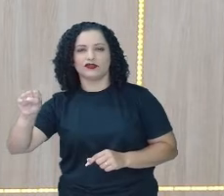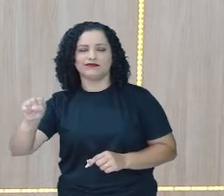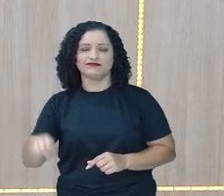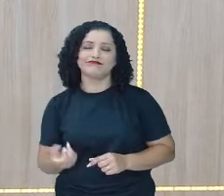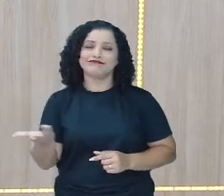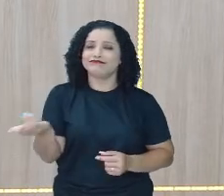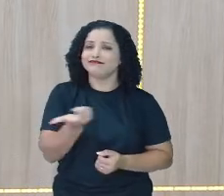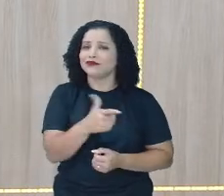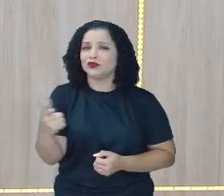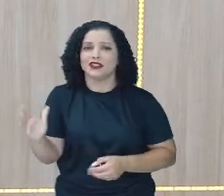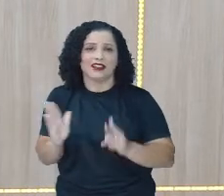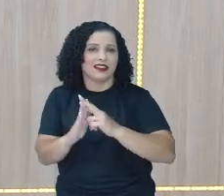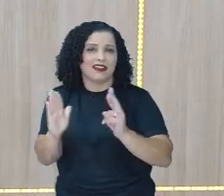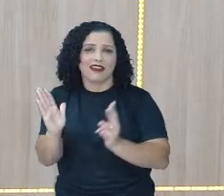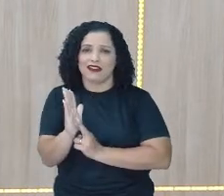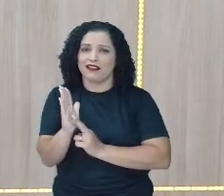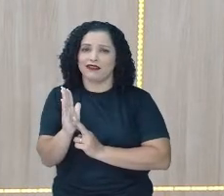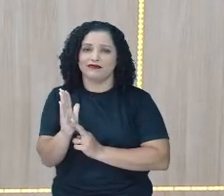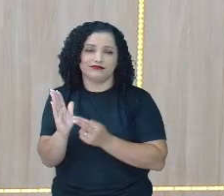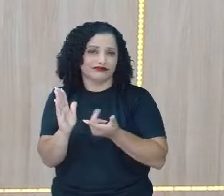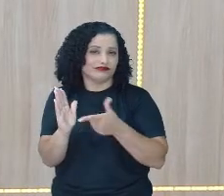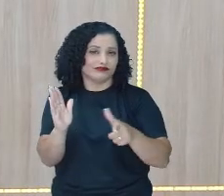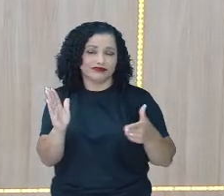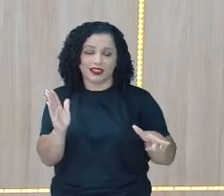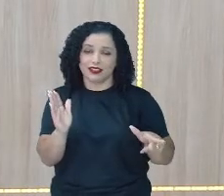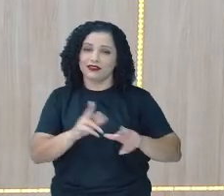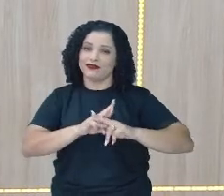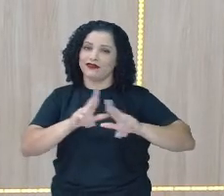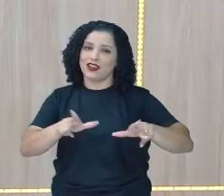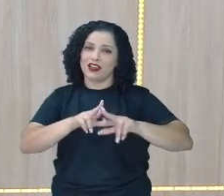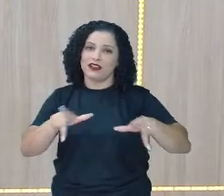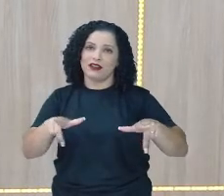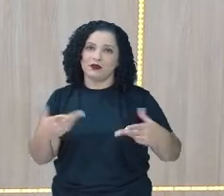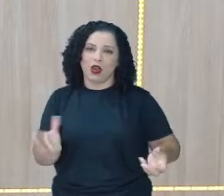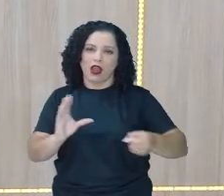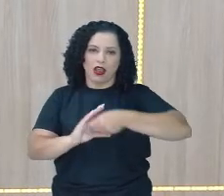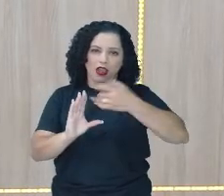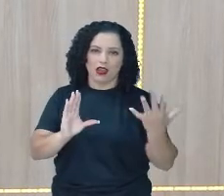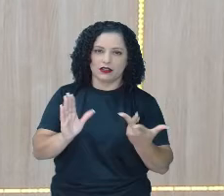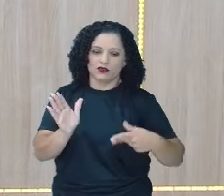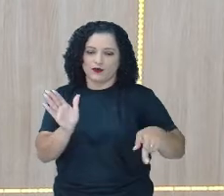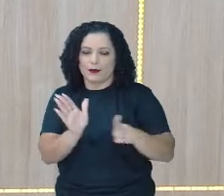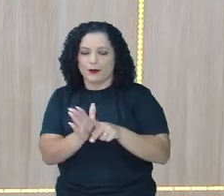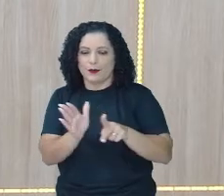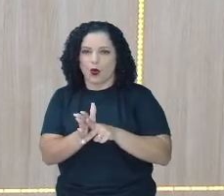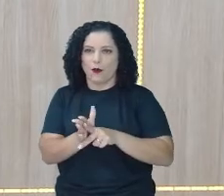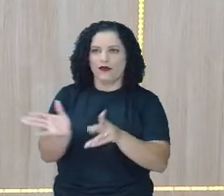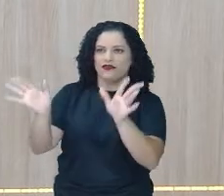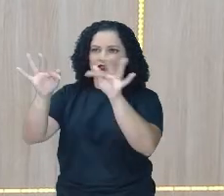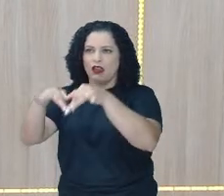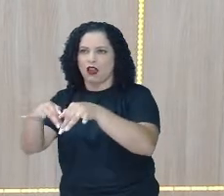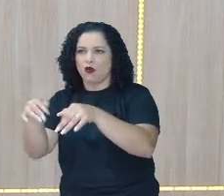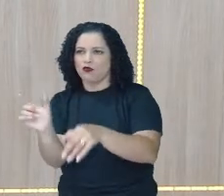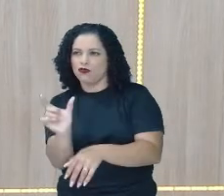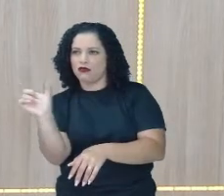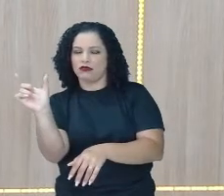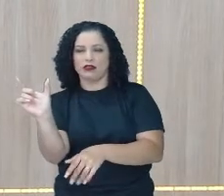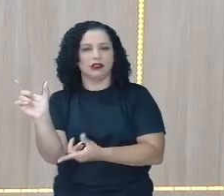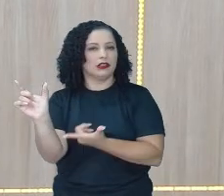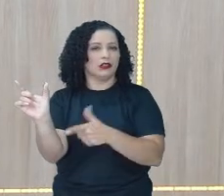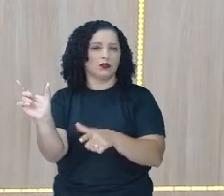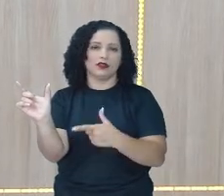tem regra, apenas é diferente. Não há uma característica das palavras que terminam assim, não há um padrão,